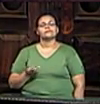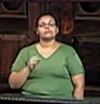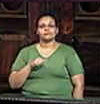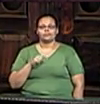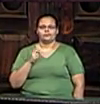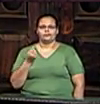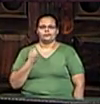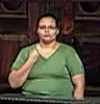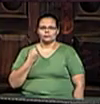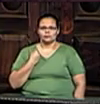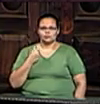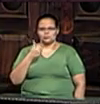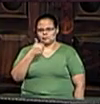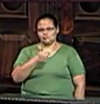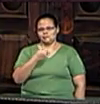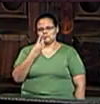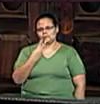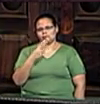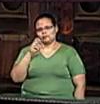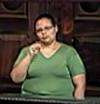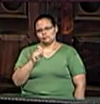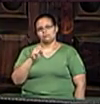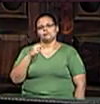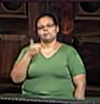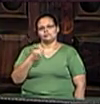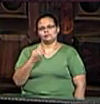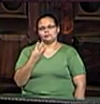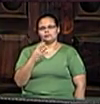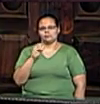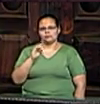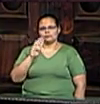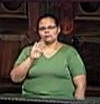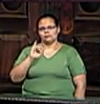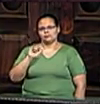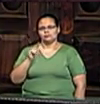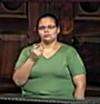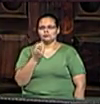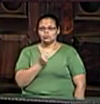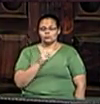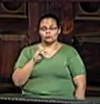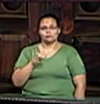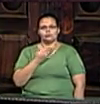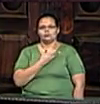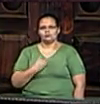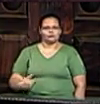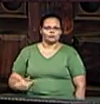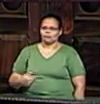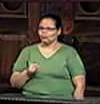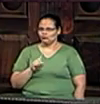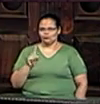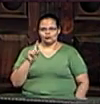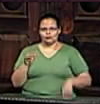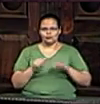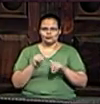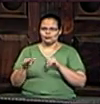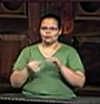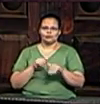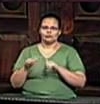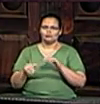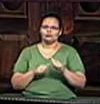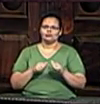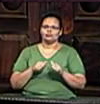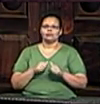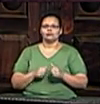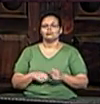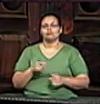um número de 138 a 140 bilhões, e se o governo não chamar